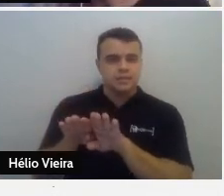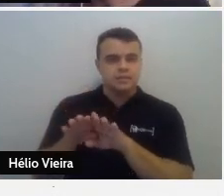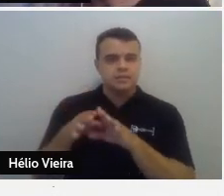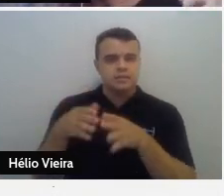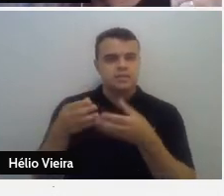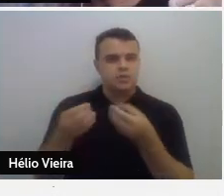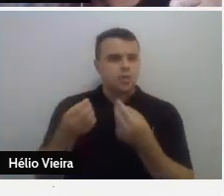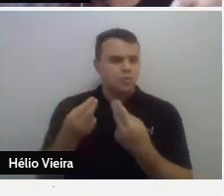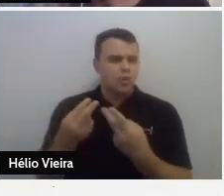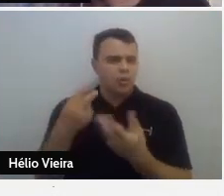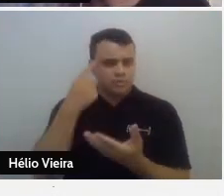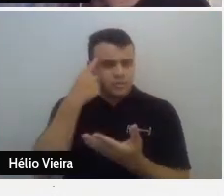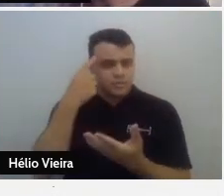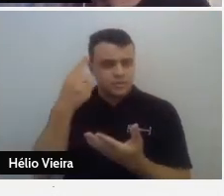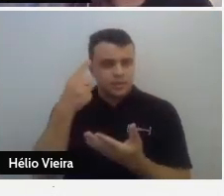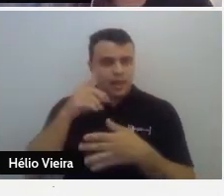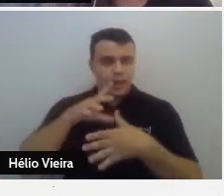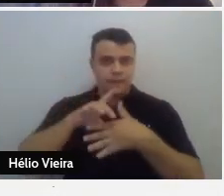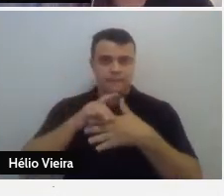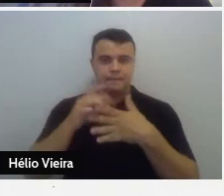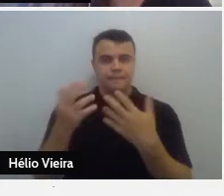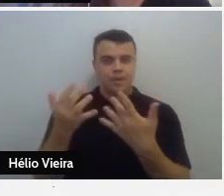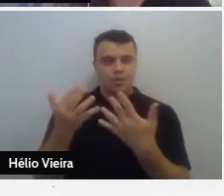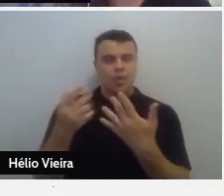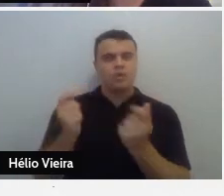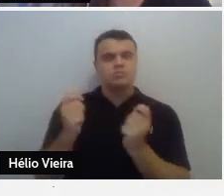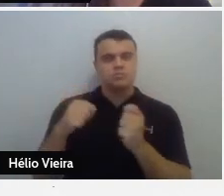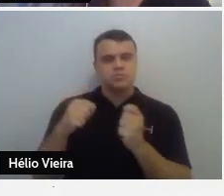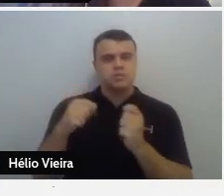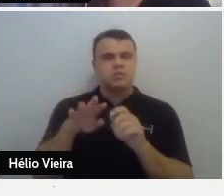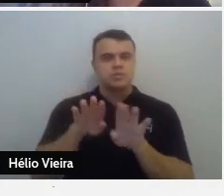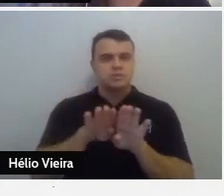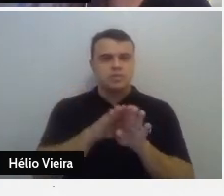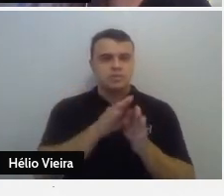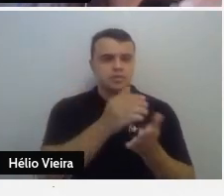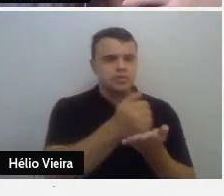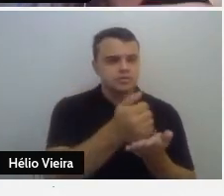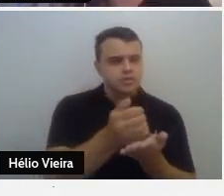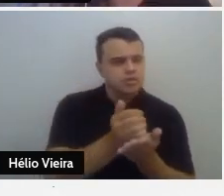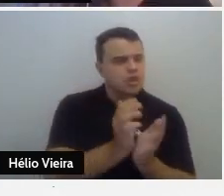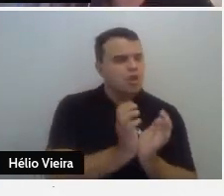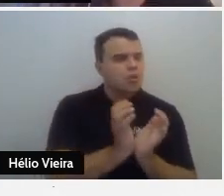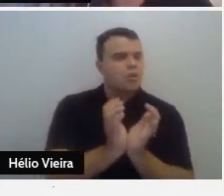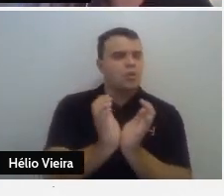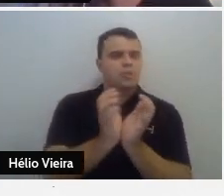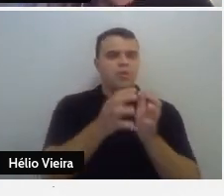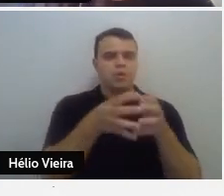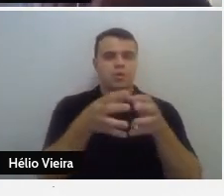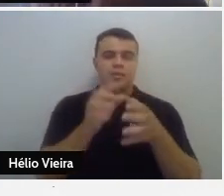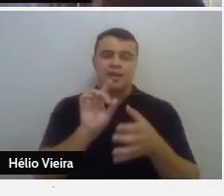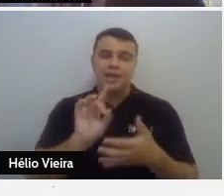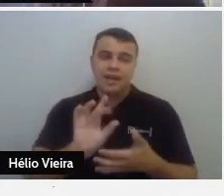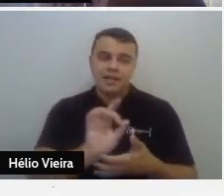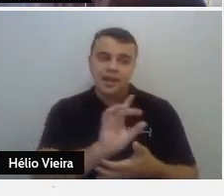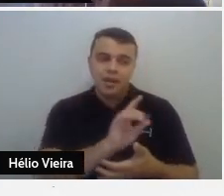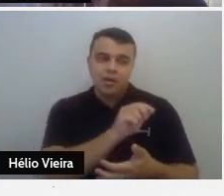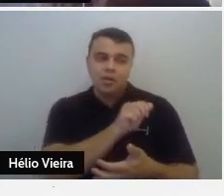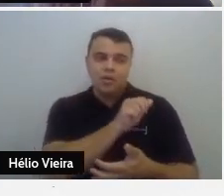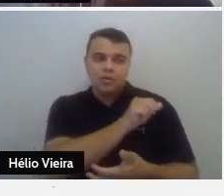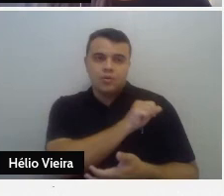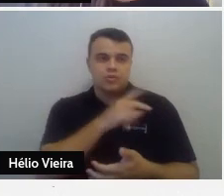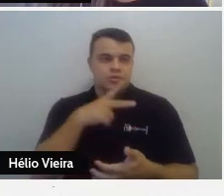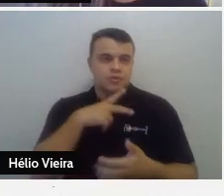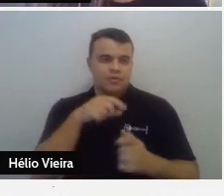a mesma ideia de forma manual. Então, também dividiu a turma em grupos, cada aluno individualmente produz sua